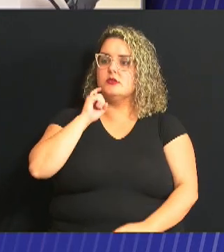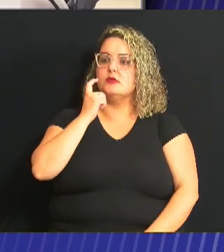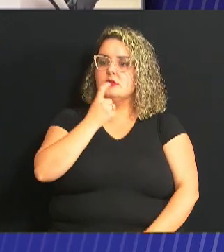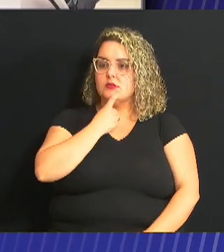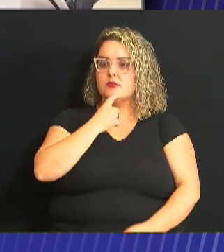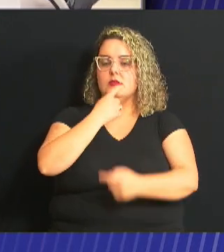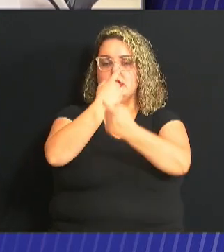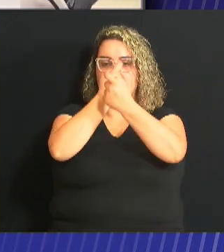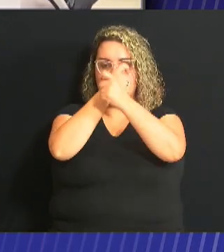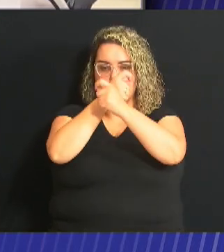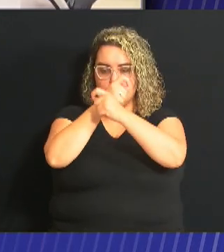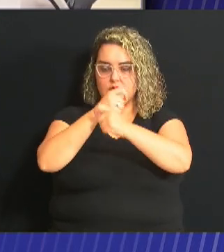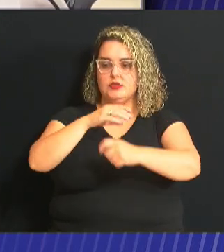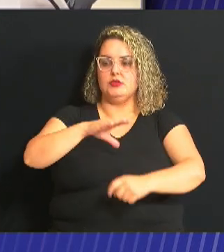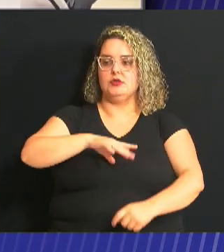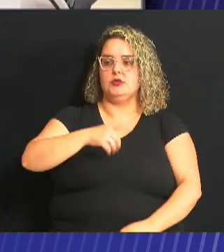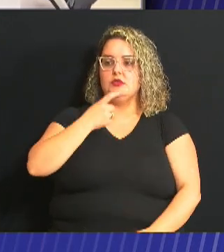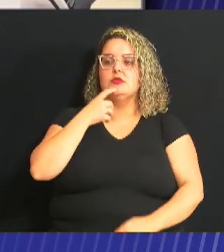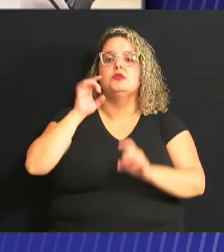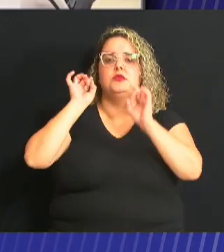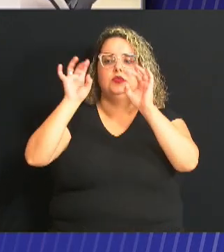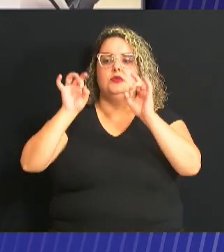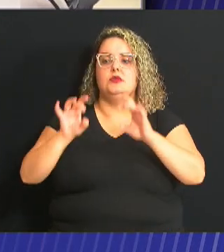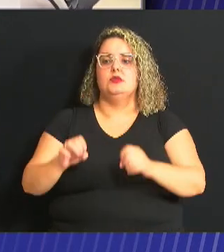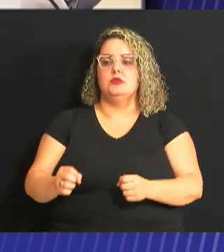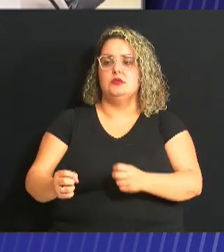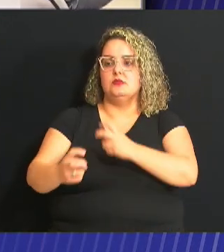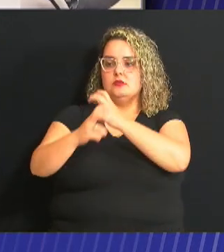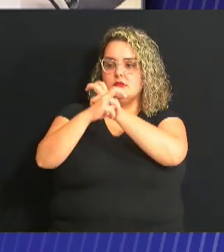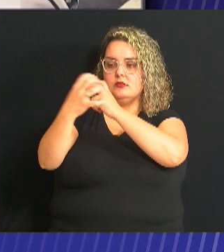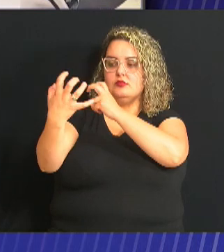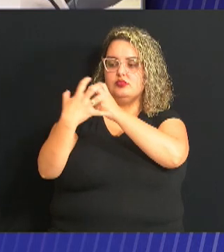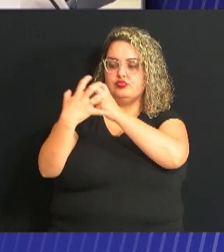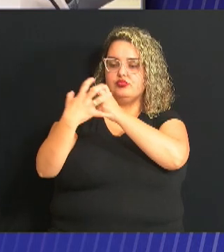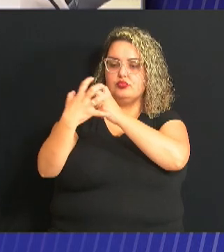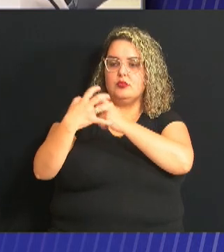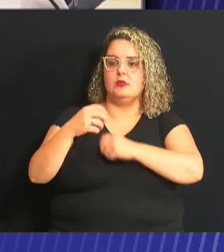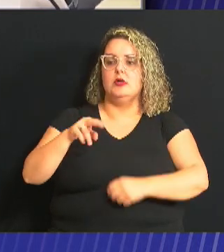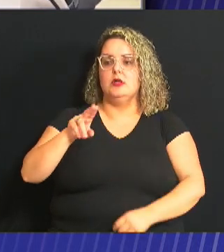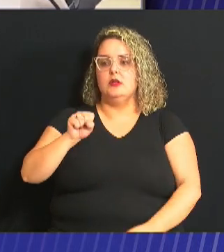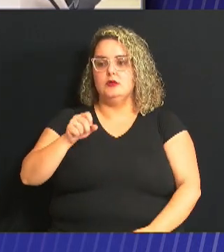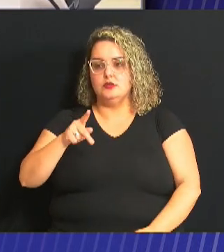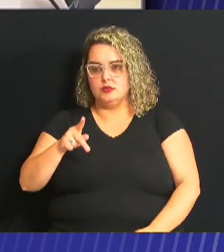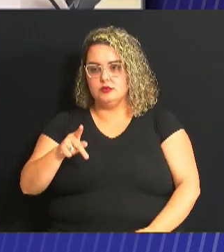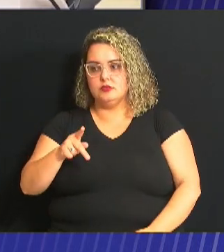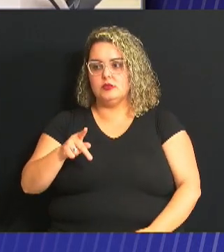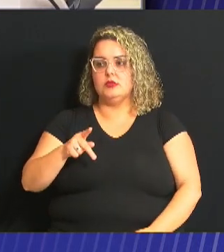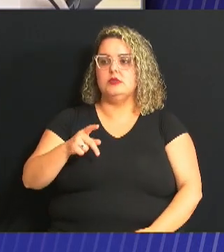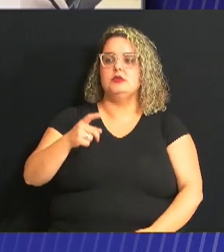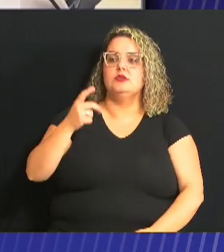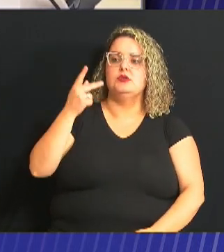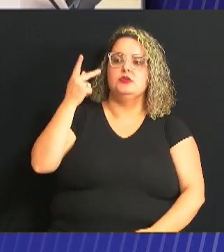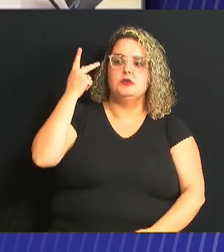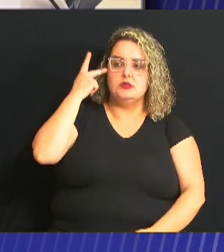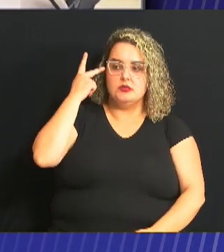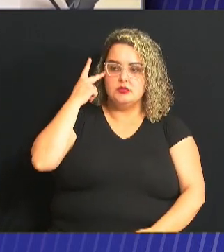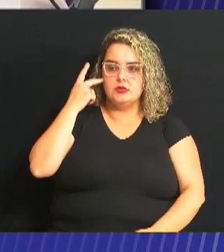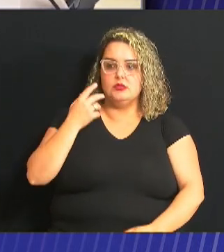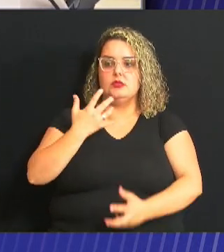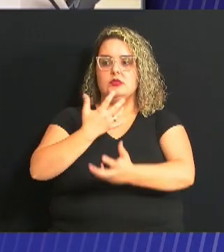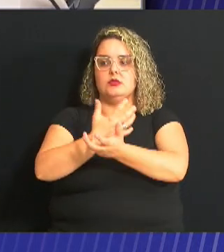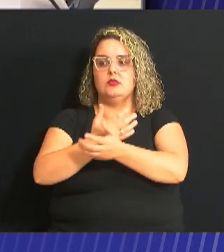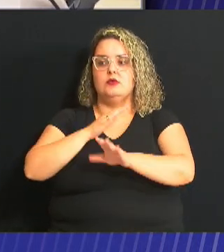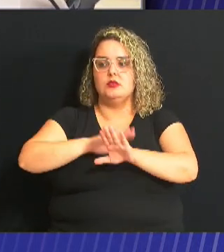de Campinas, especialista em radiologia pela USP de São Paulo, especialista em ortopedia funcional